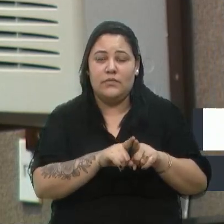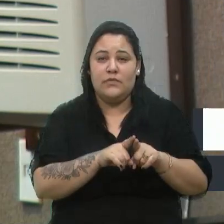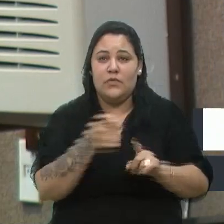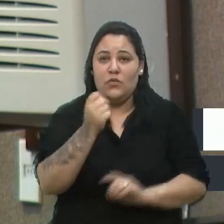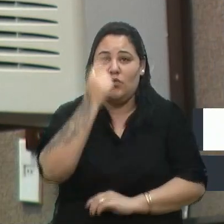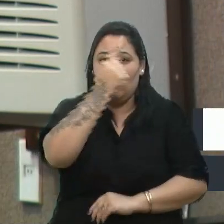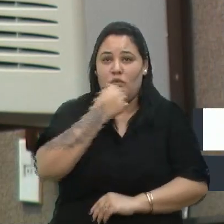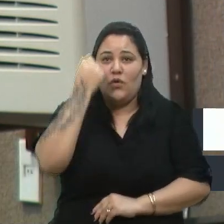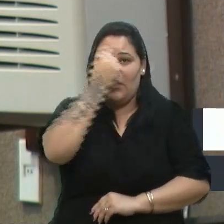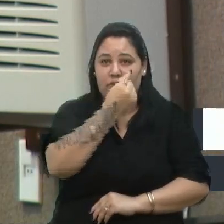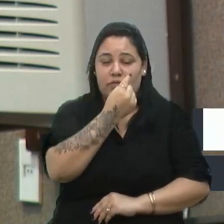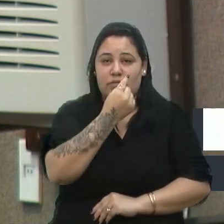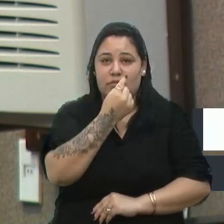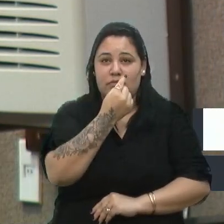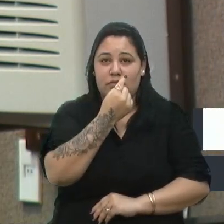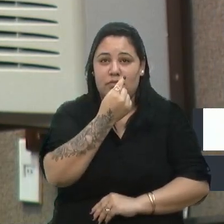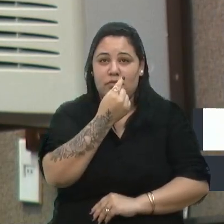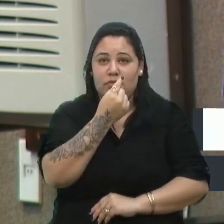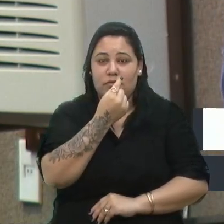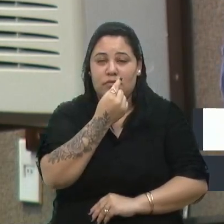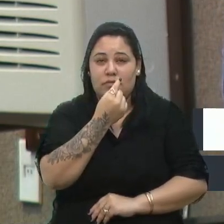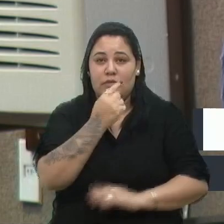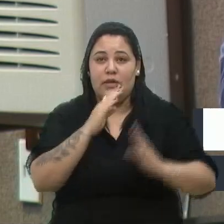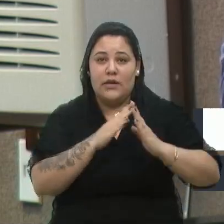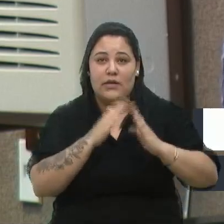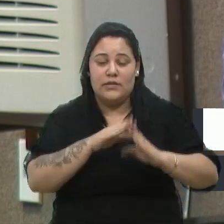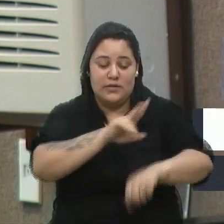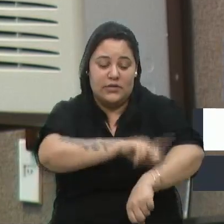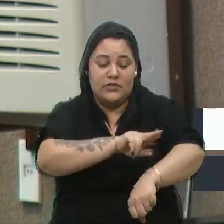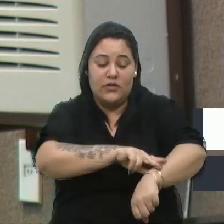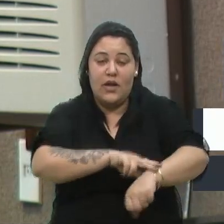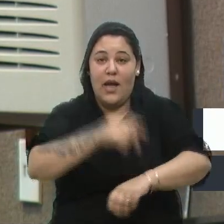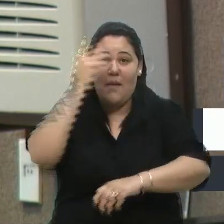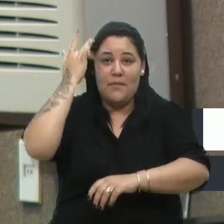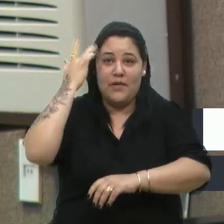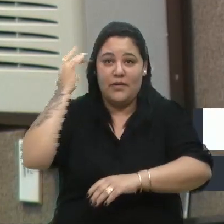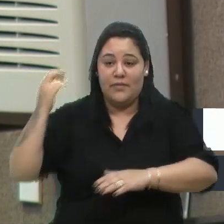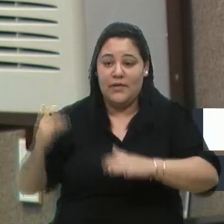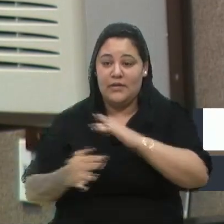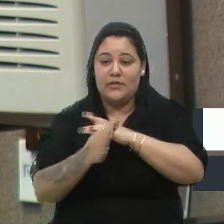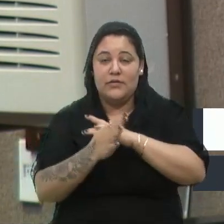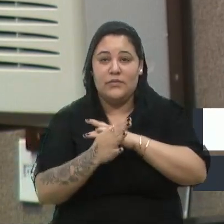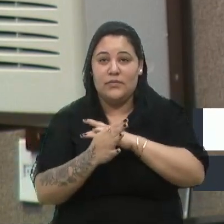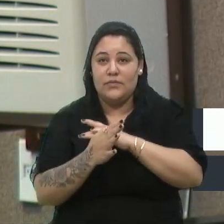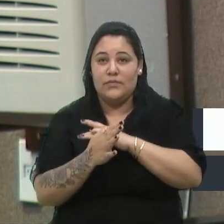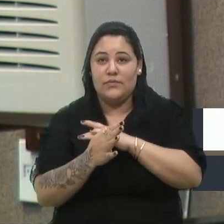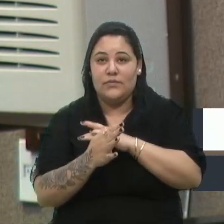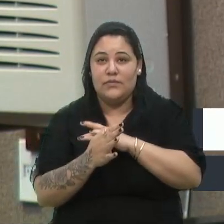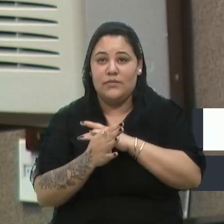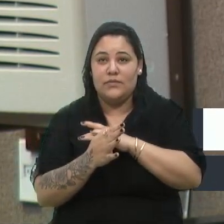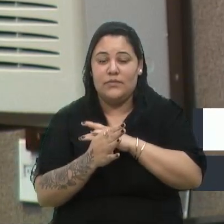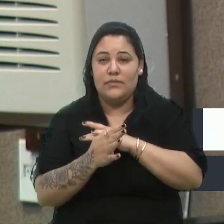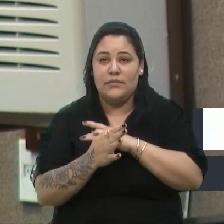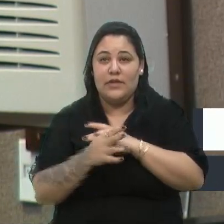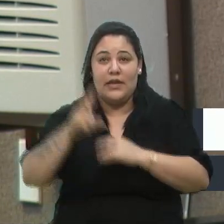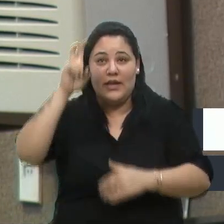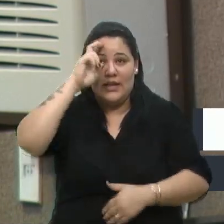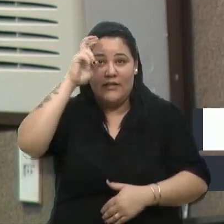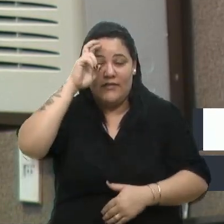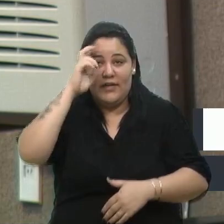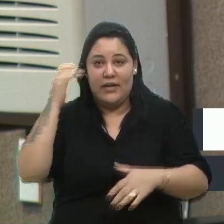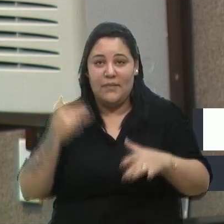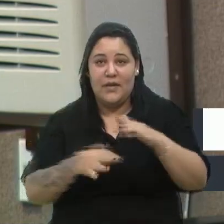na Casa das Etnias. Amanhã será o dia da imigração italiana. Na quinta-feira,